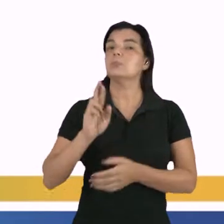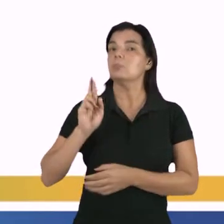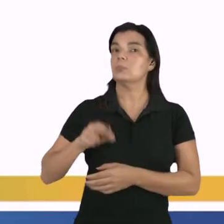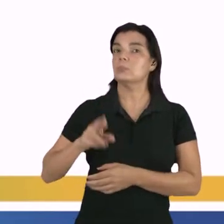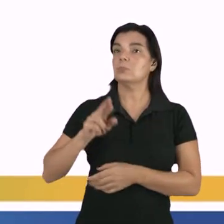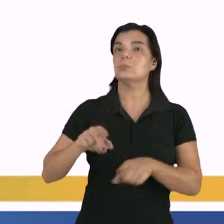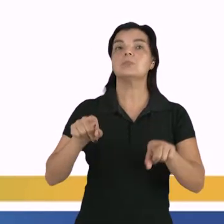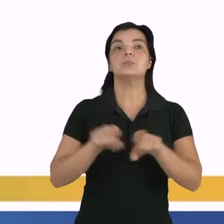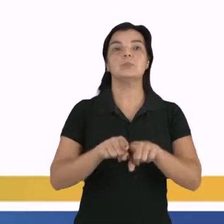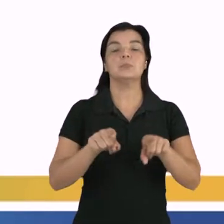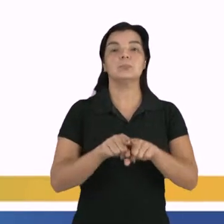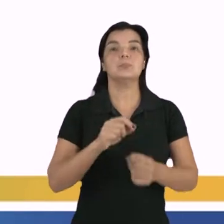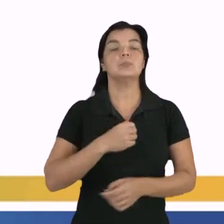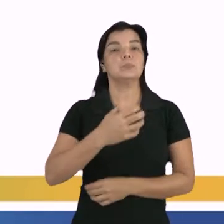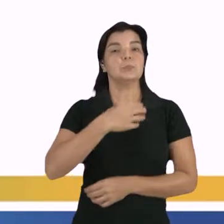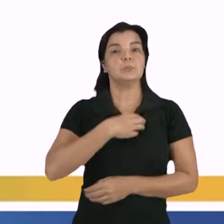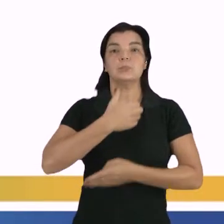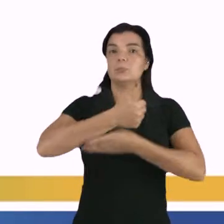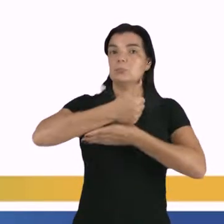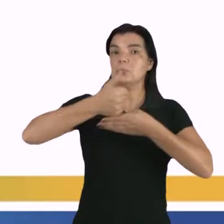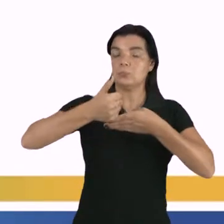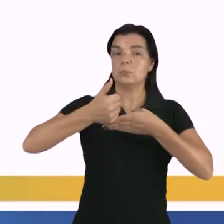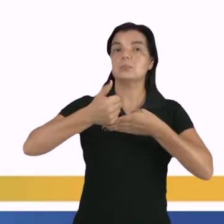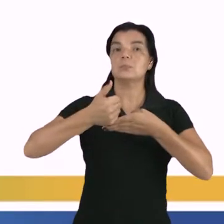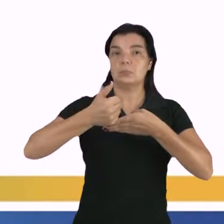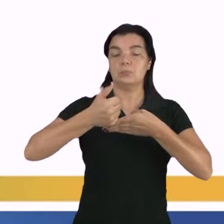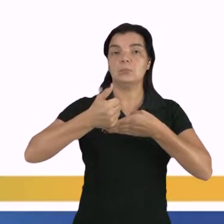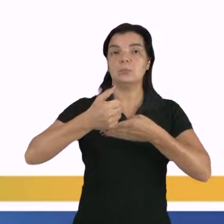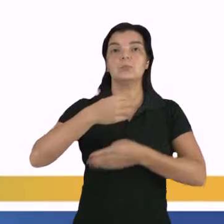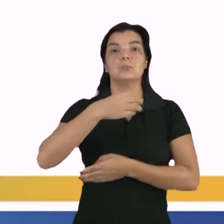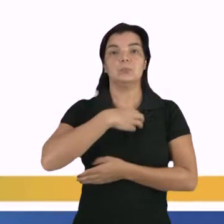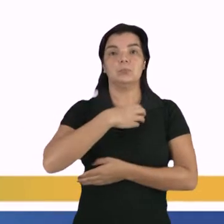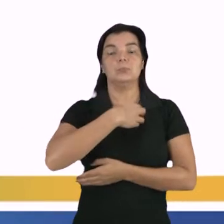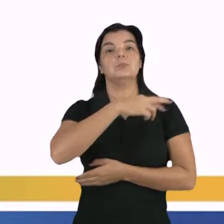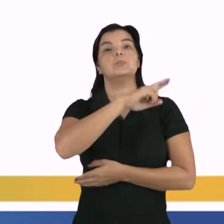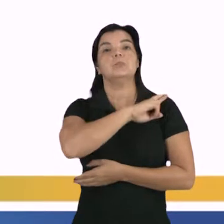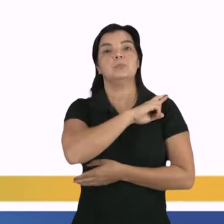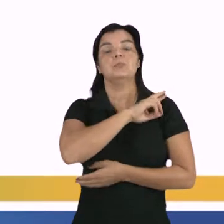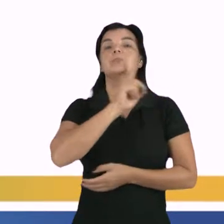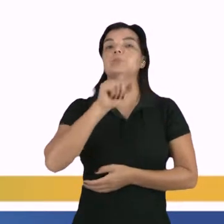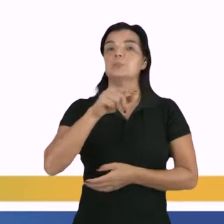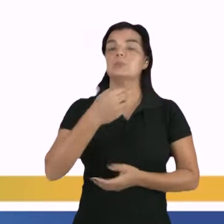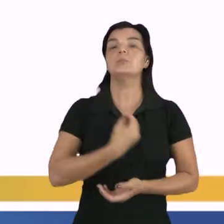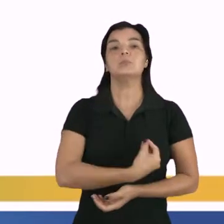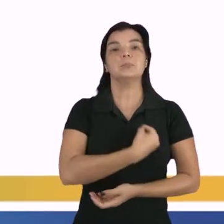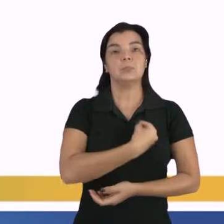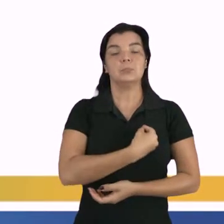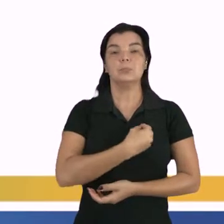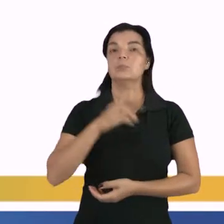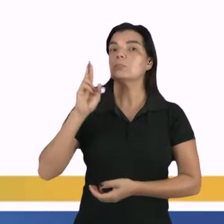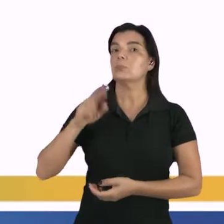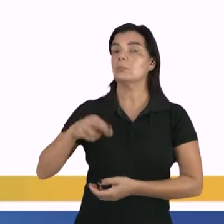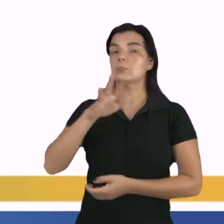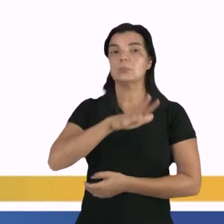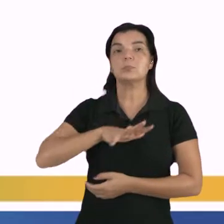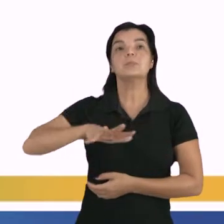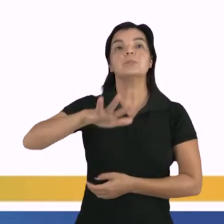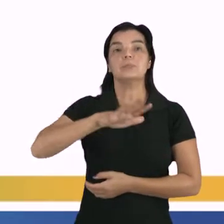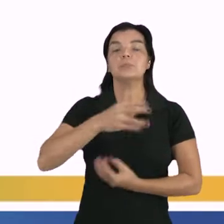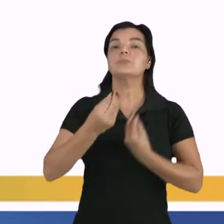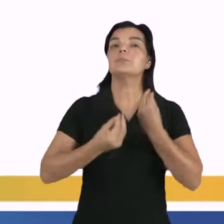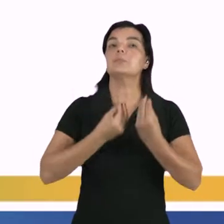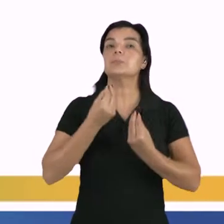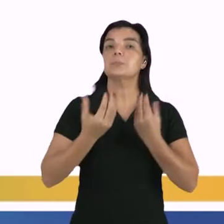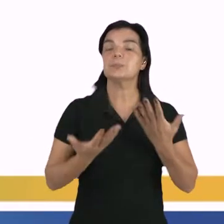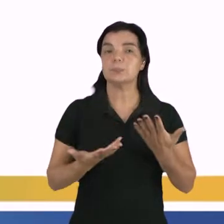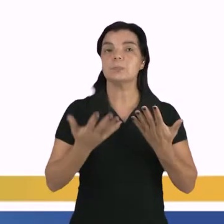razão, então, para ele, o agir moral deriva de um senso de dever, que é proveniente da razão universal.